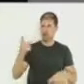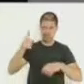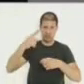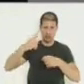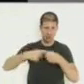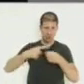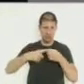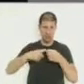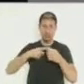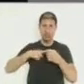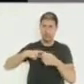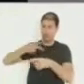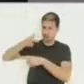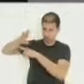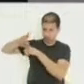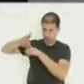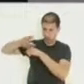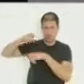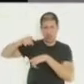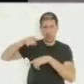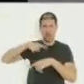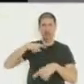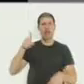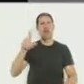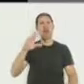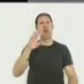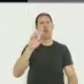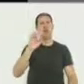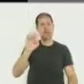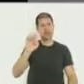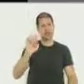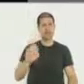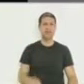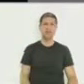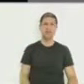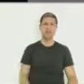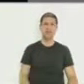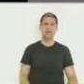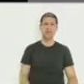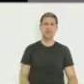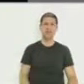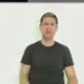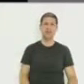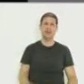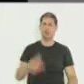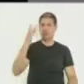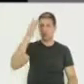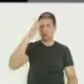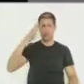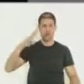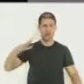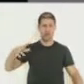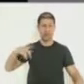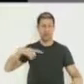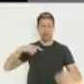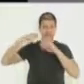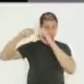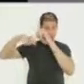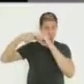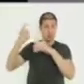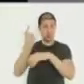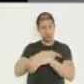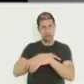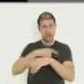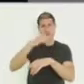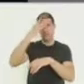ali no COI, e deve ter pego esse acidente. Diz que a pessoa, ela passa, ela